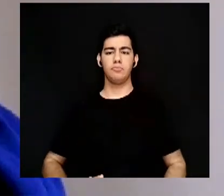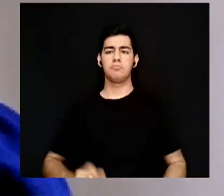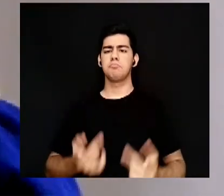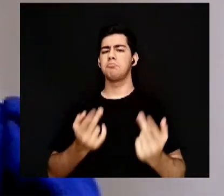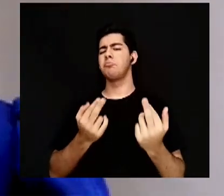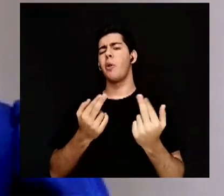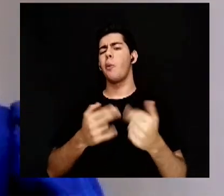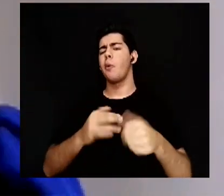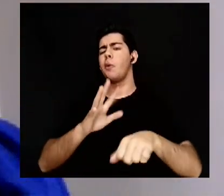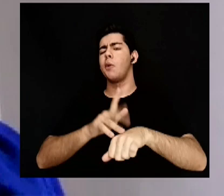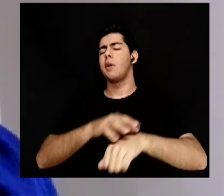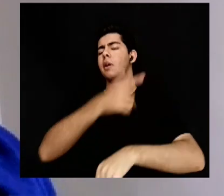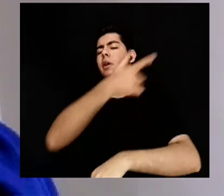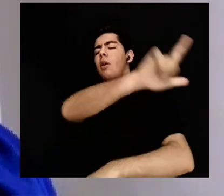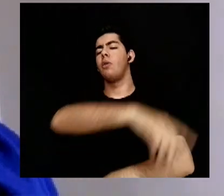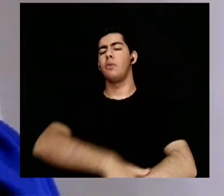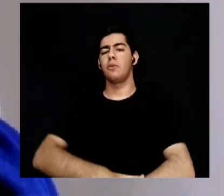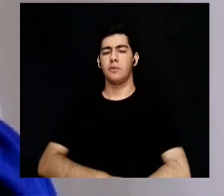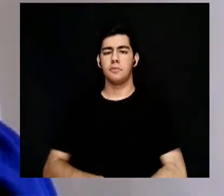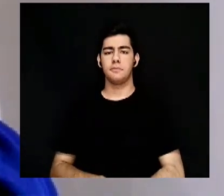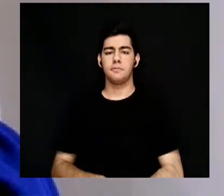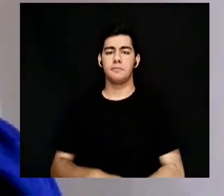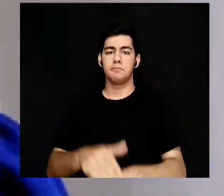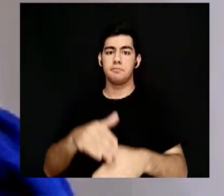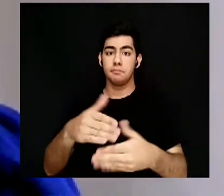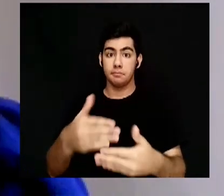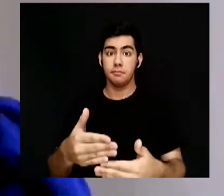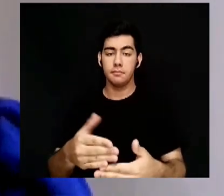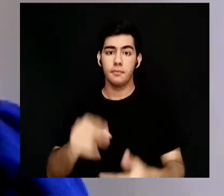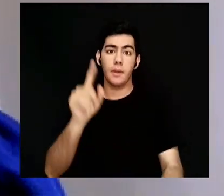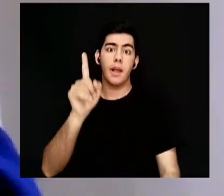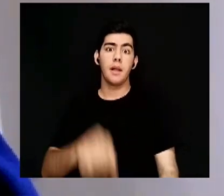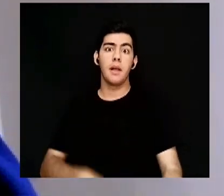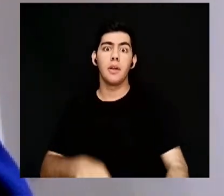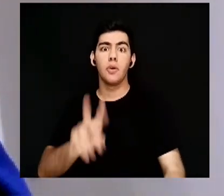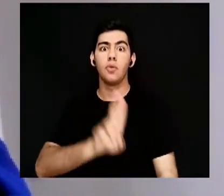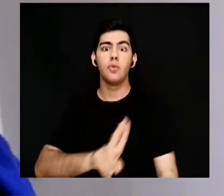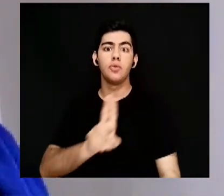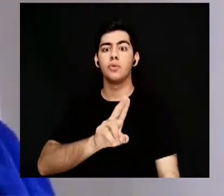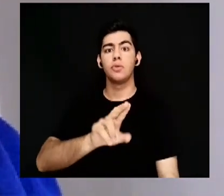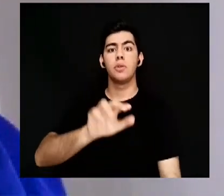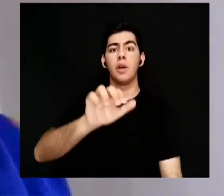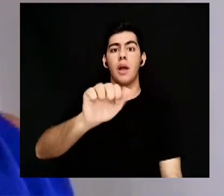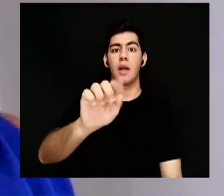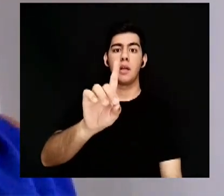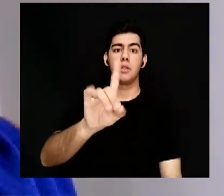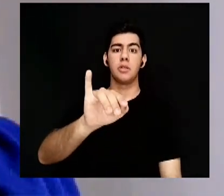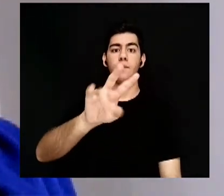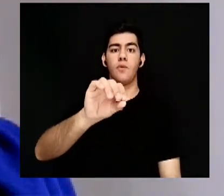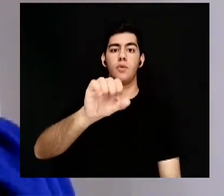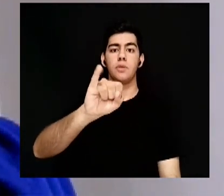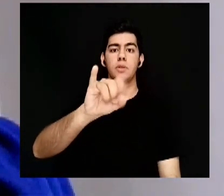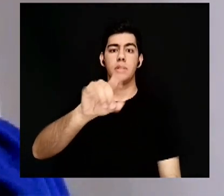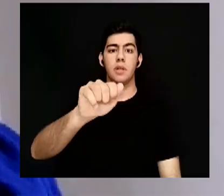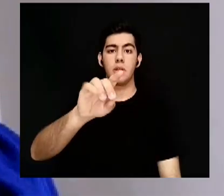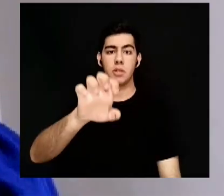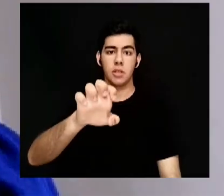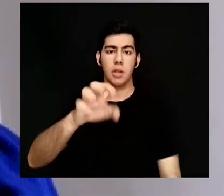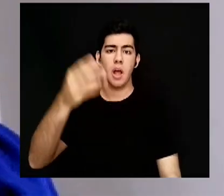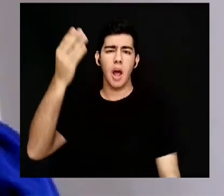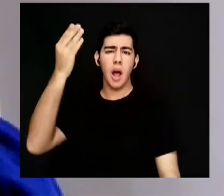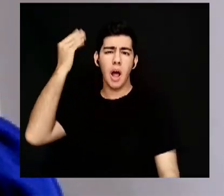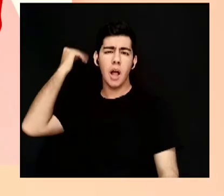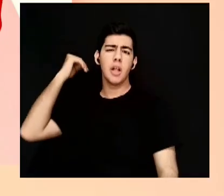caracteriza a obesidade é o excesso de adiposidade. Né? Antigamente, o que caracterizava era o IMC acima